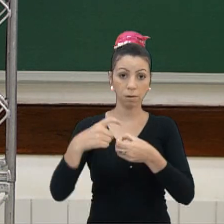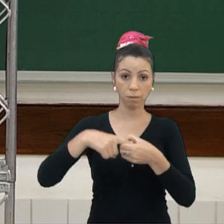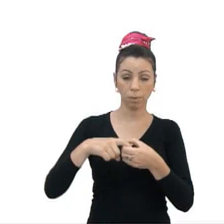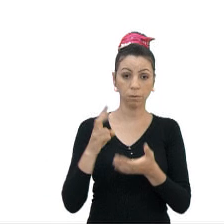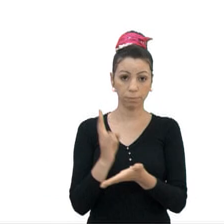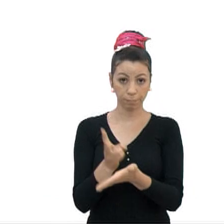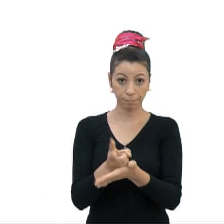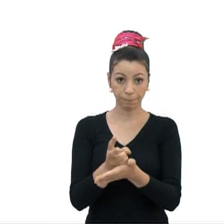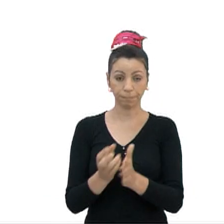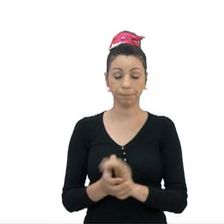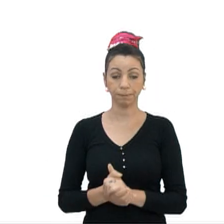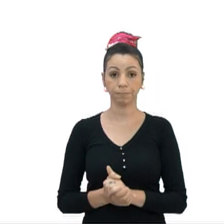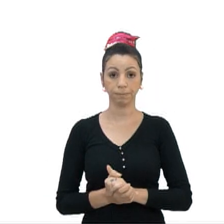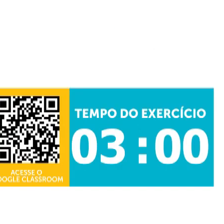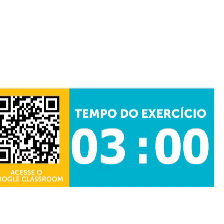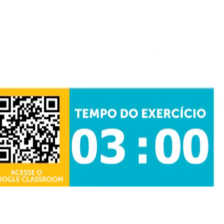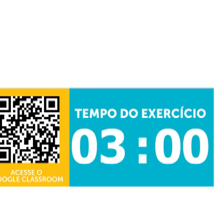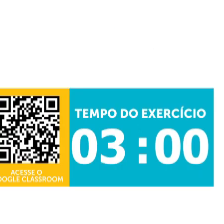gente continuar.